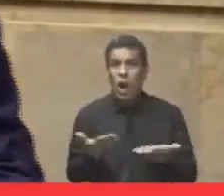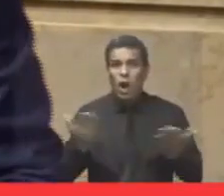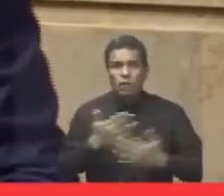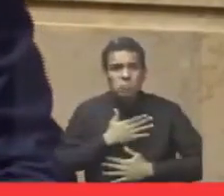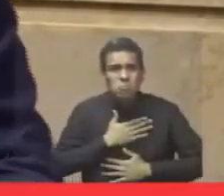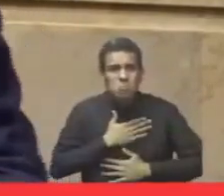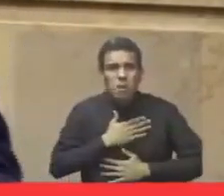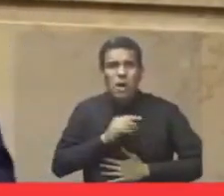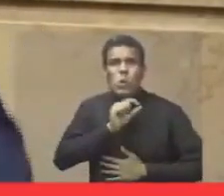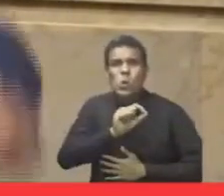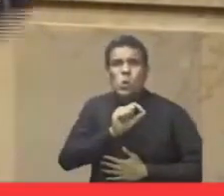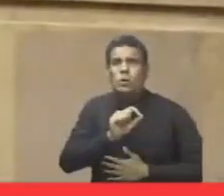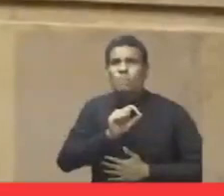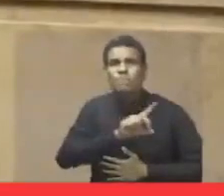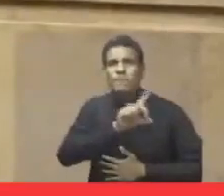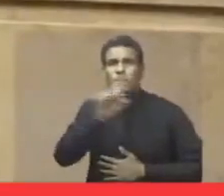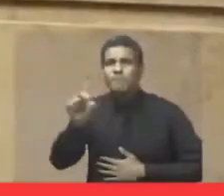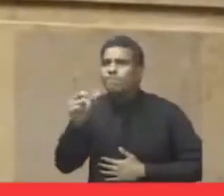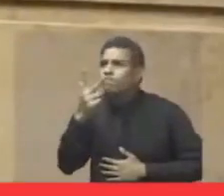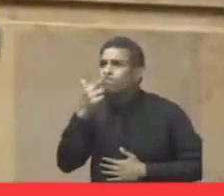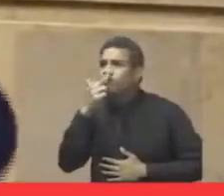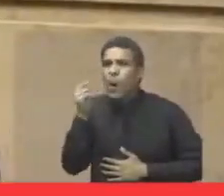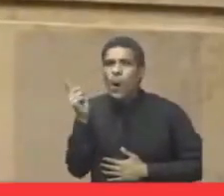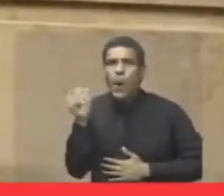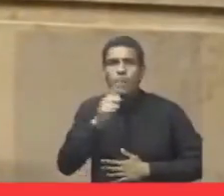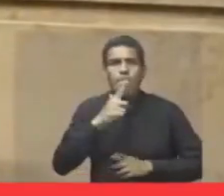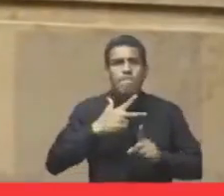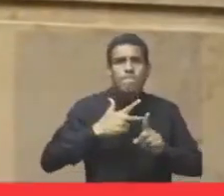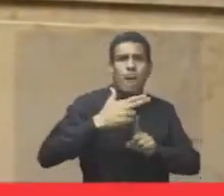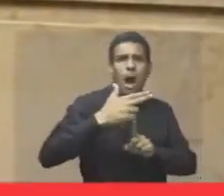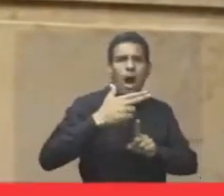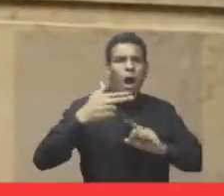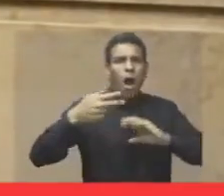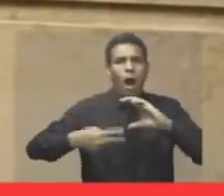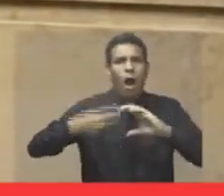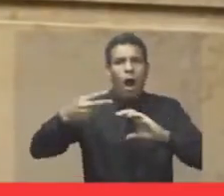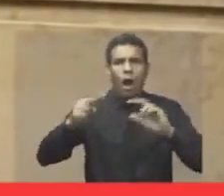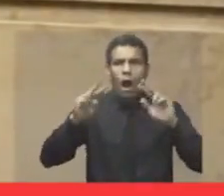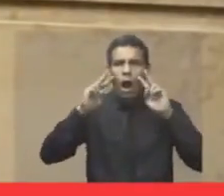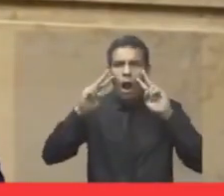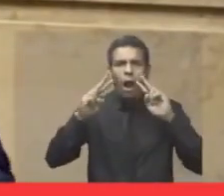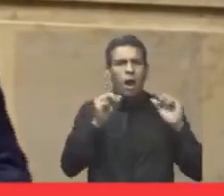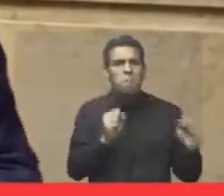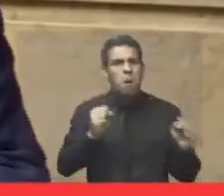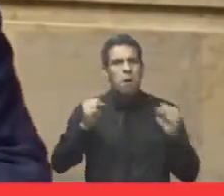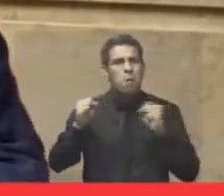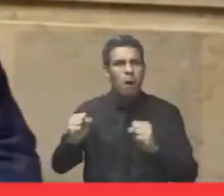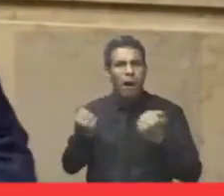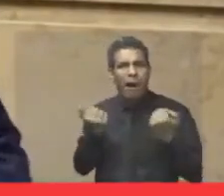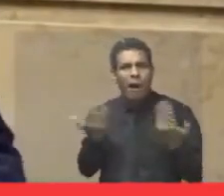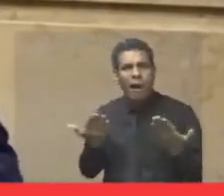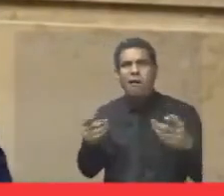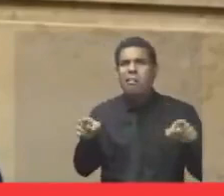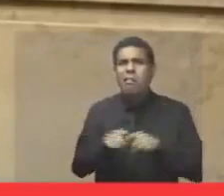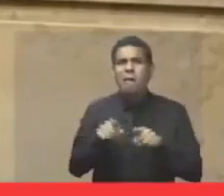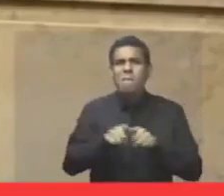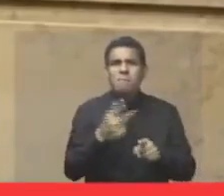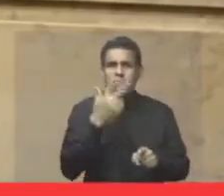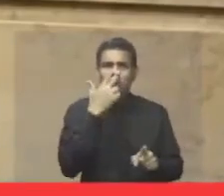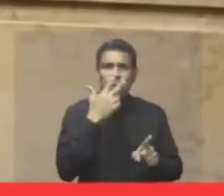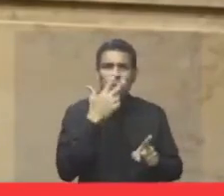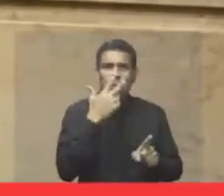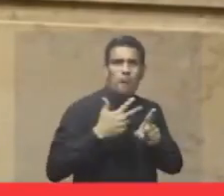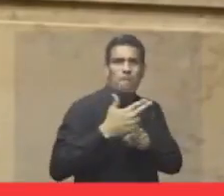mim, é um dia de vitória dessa casa, é um dia de vitória do Poder Legislativo e é um dia de vitória